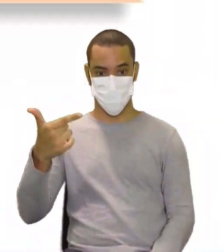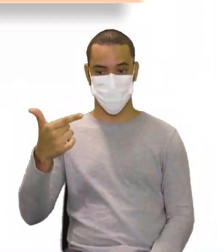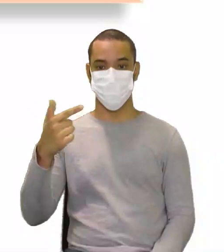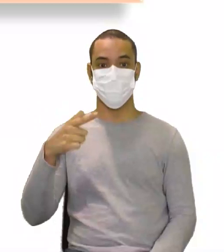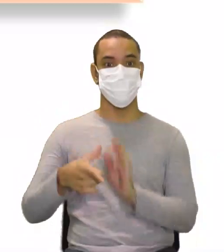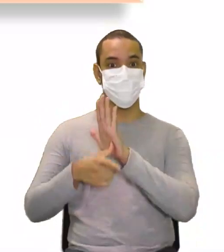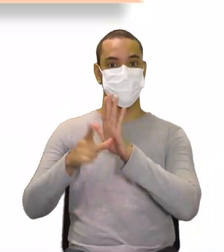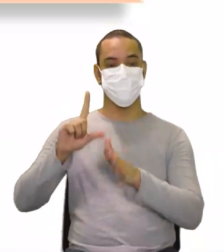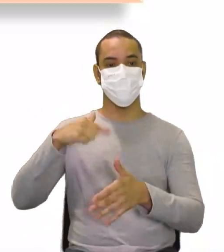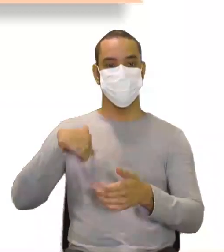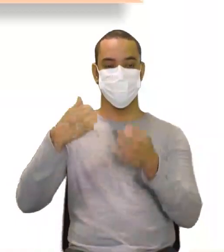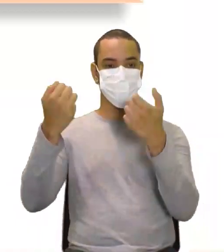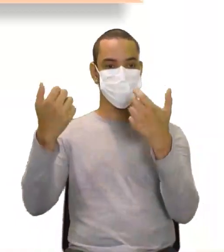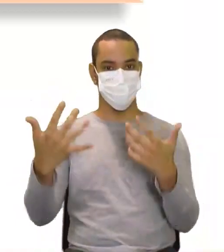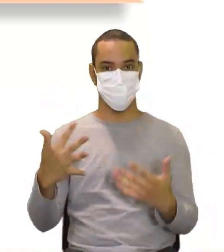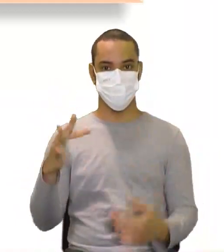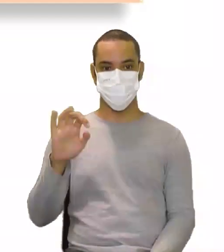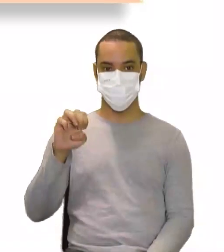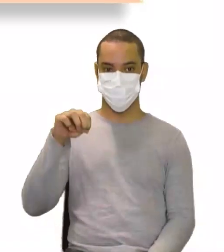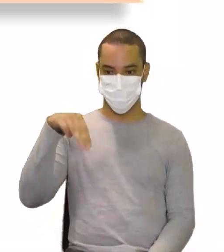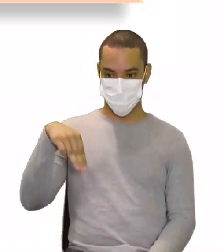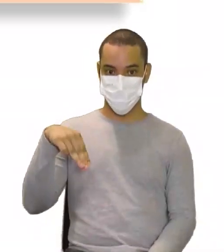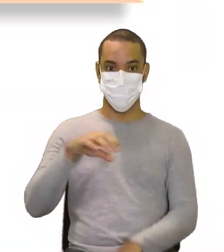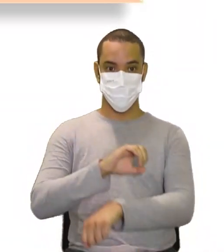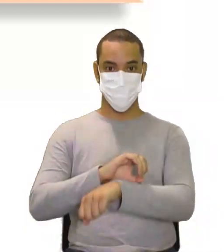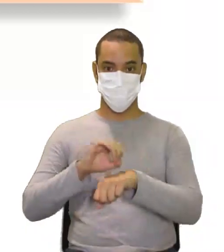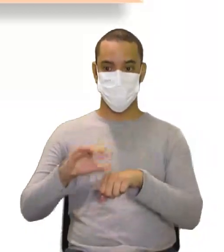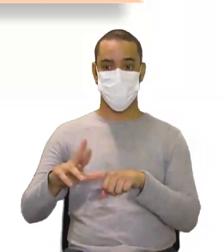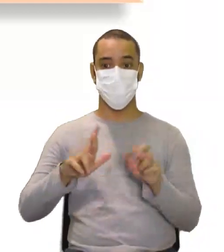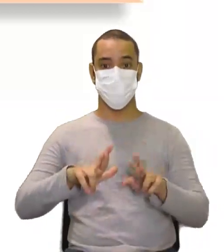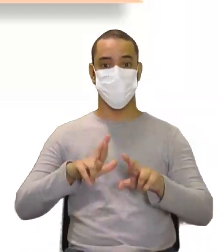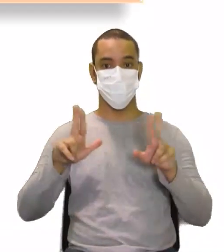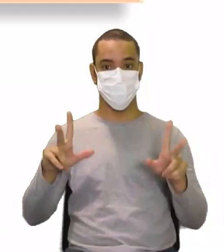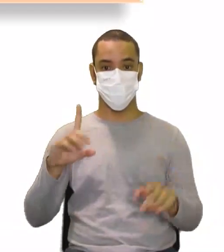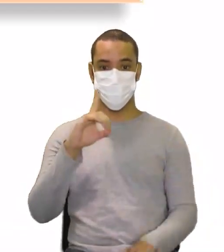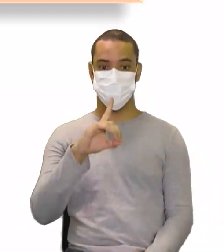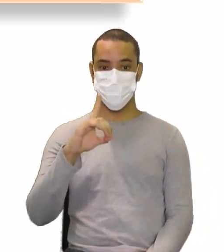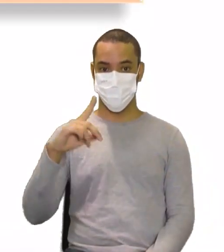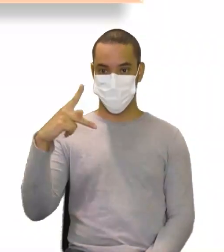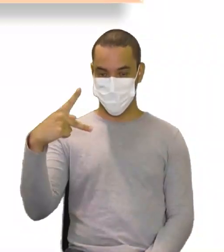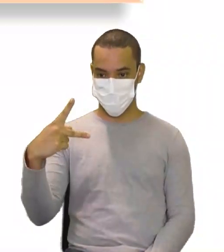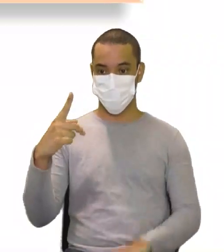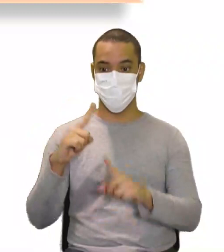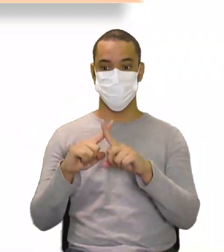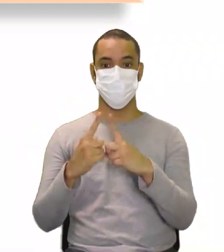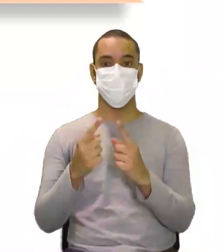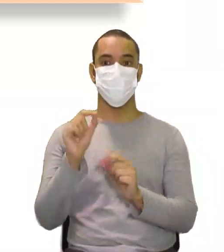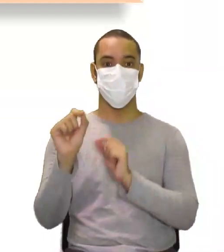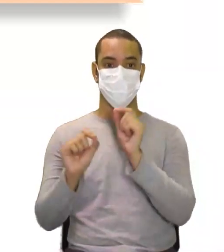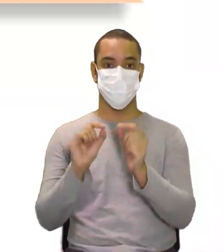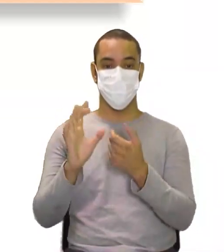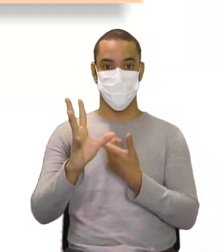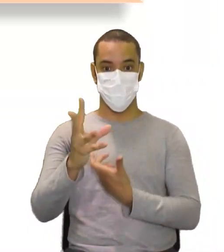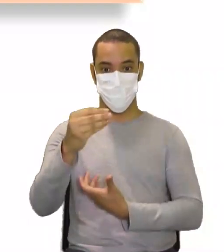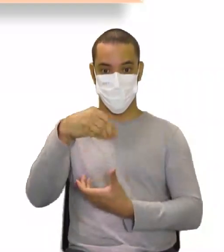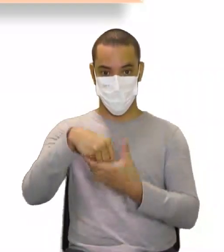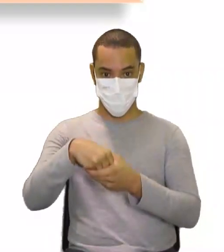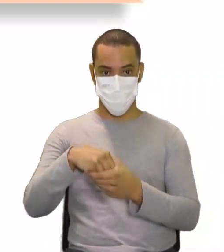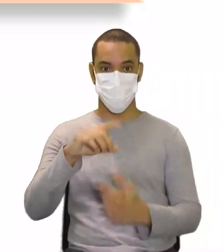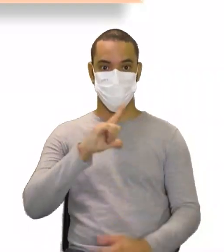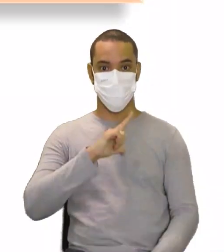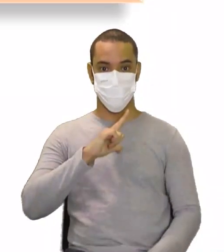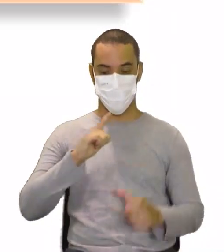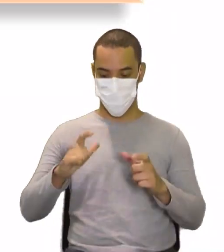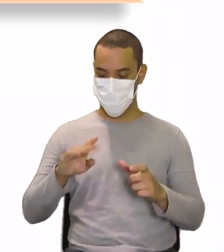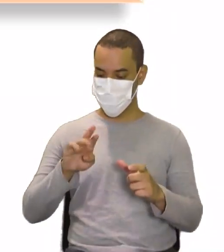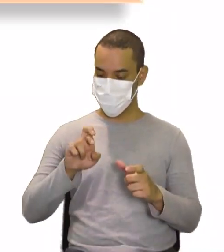da FEM induzida. A FEM, como foi falado, é uma diferença de potencial só que nesse gerador, né? Nessa bateria, nesse